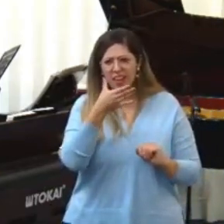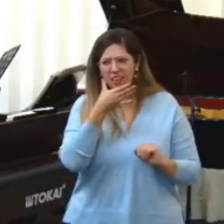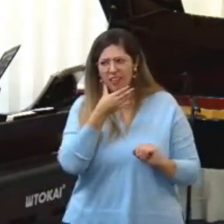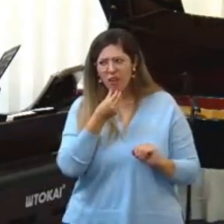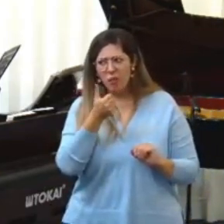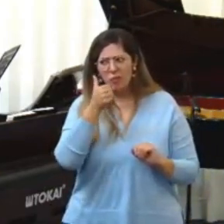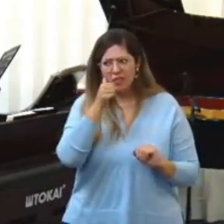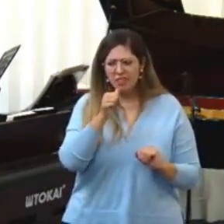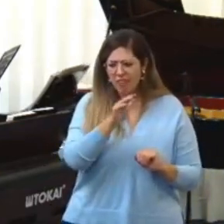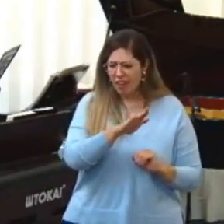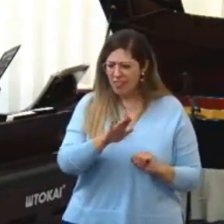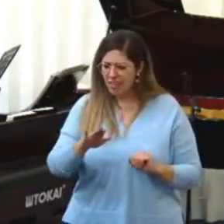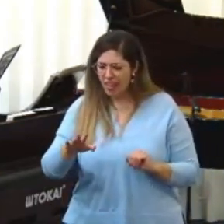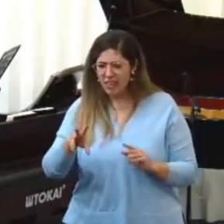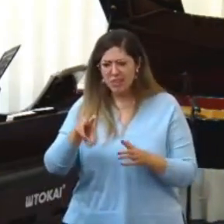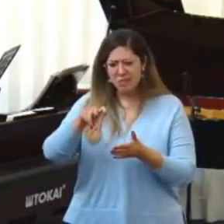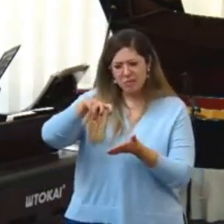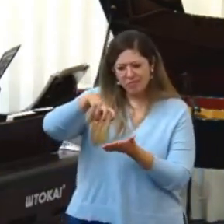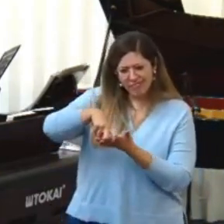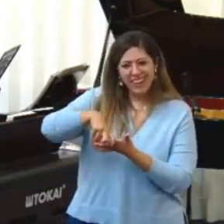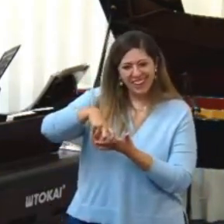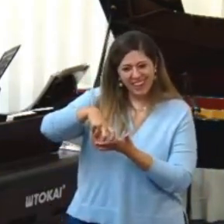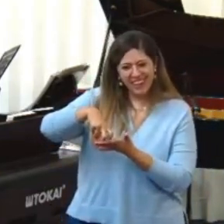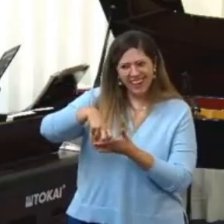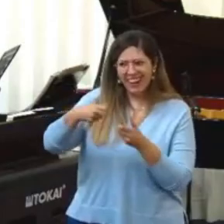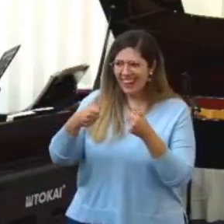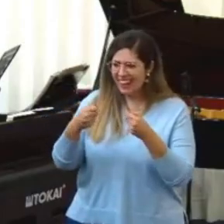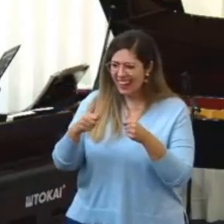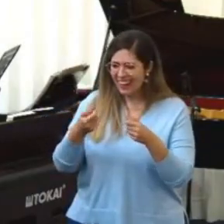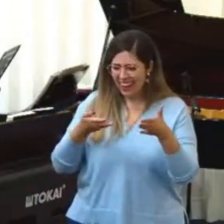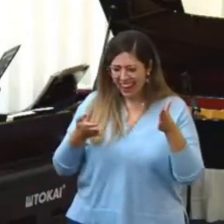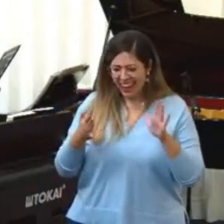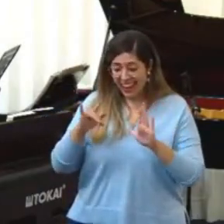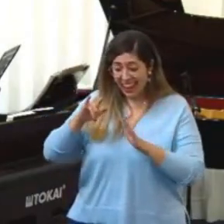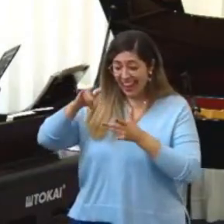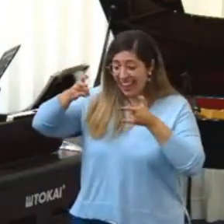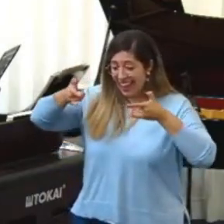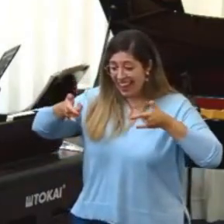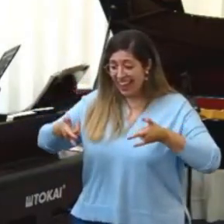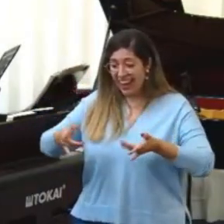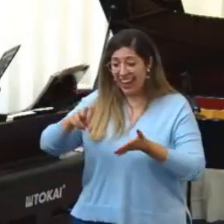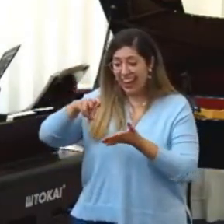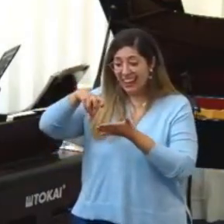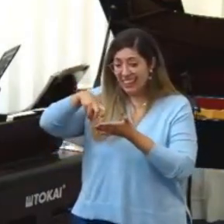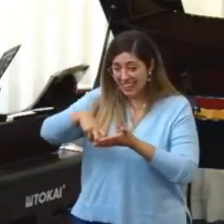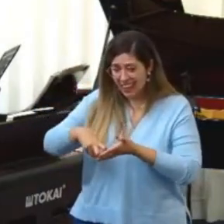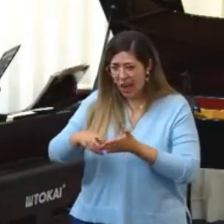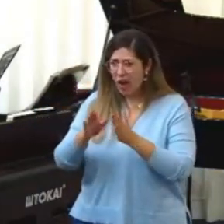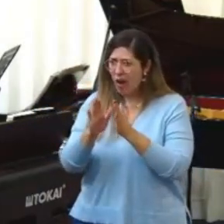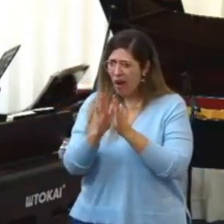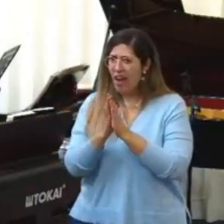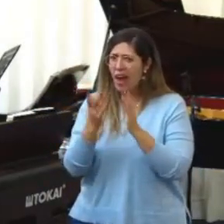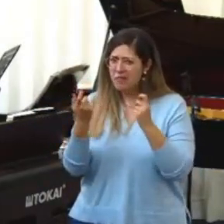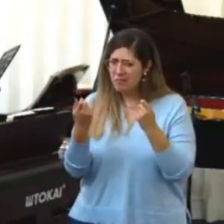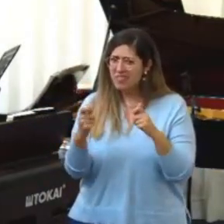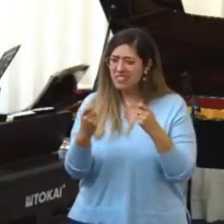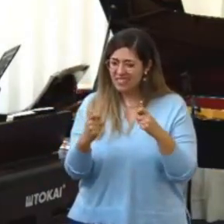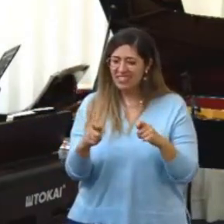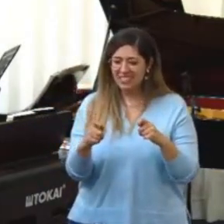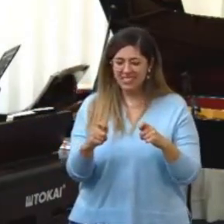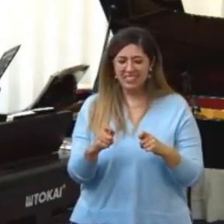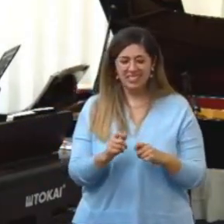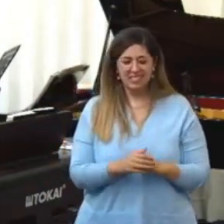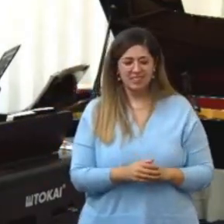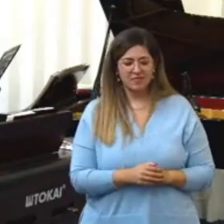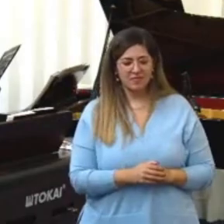existe. Seus joelhos estão aí. Sua mente, sua cabeça está aí. A fé que Deus colocou no seu